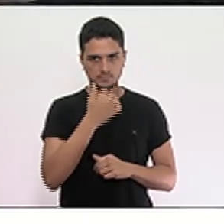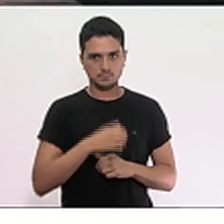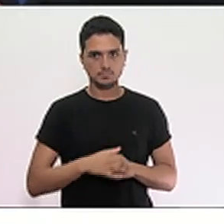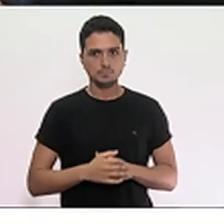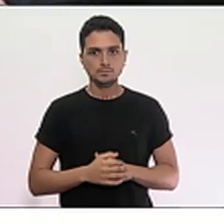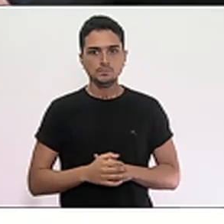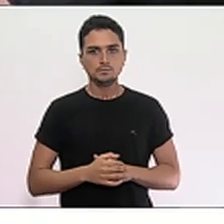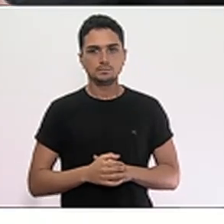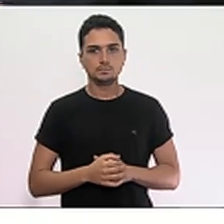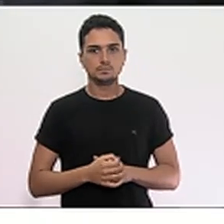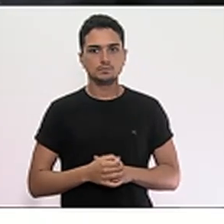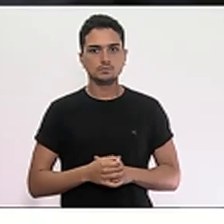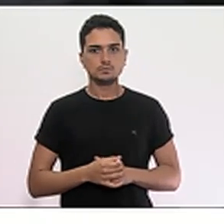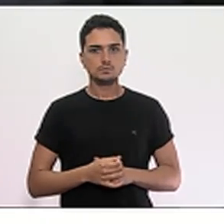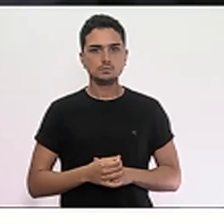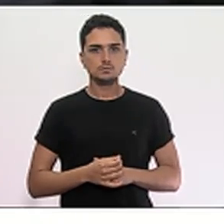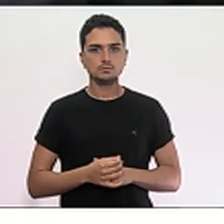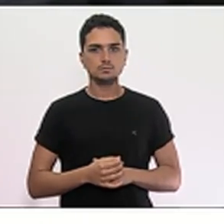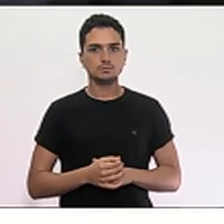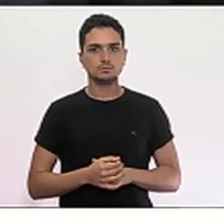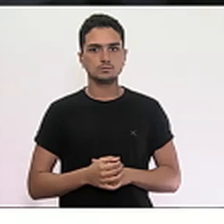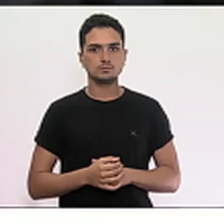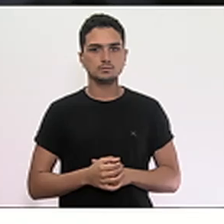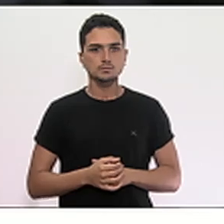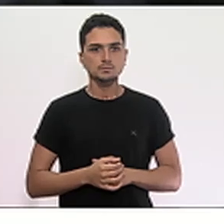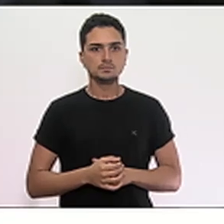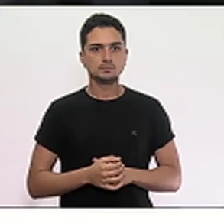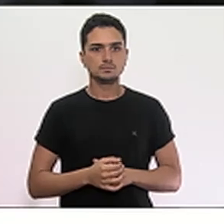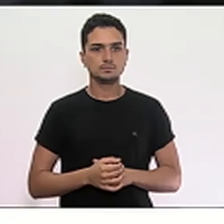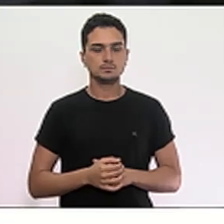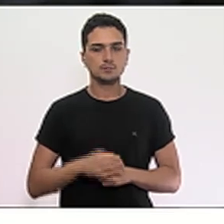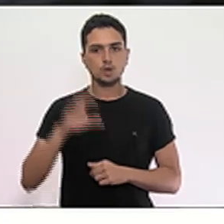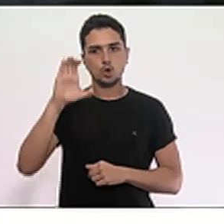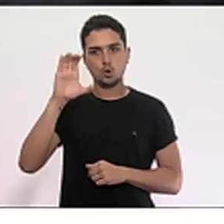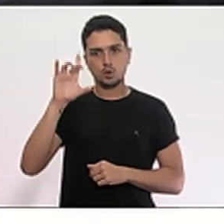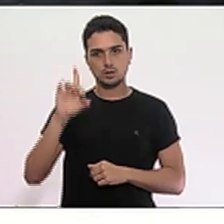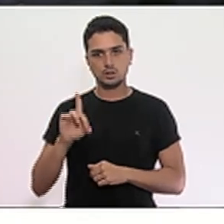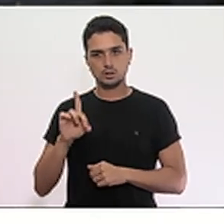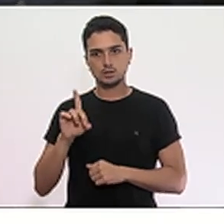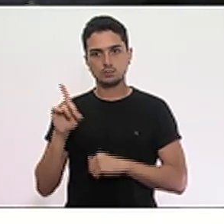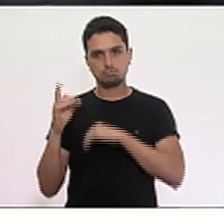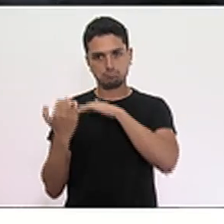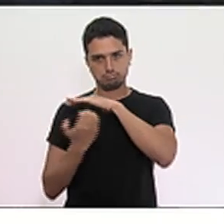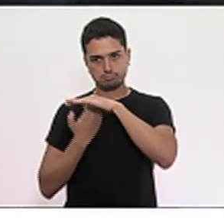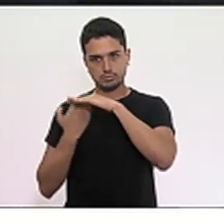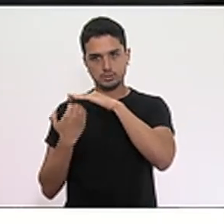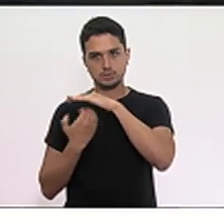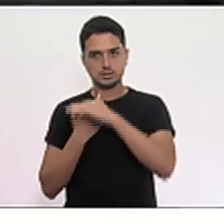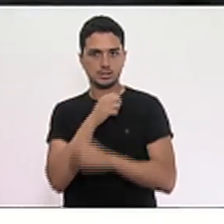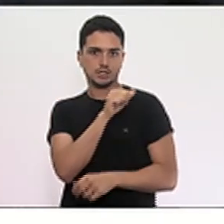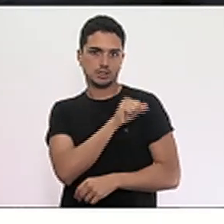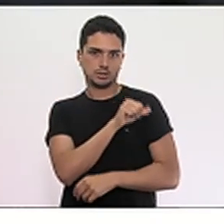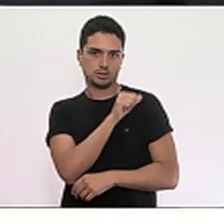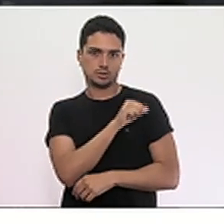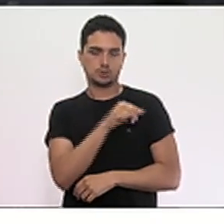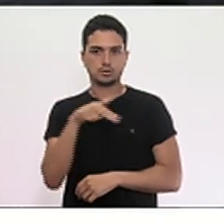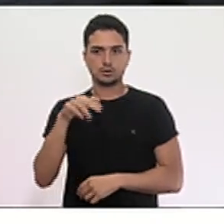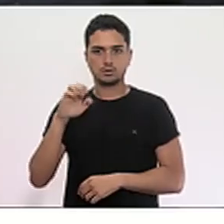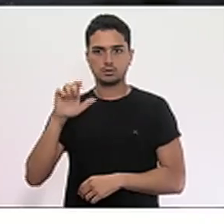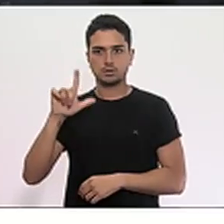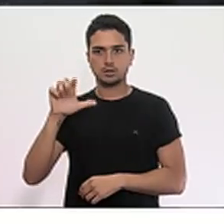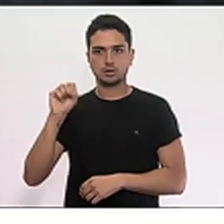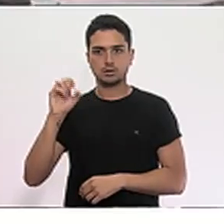Conceder a palavra agora para o coordenador executivo da Assembleia Permanente de Entidades Ambientalistas do Rio, Dr. Nelson